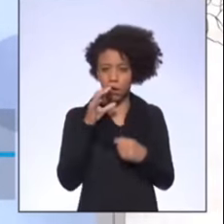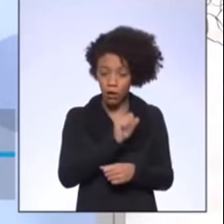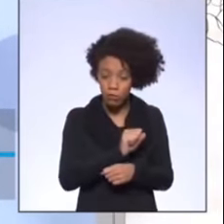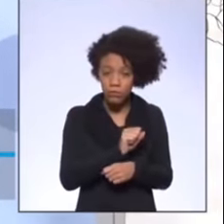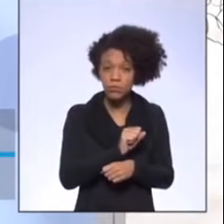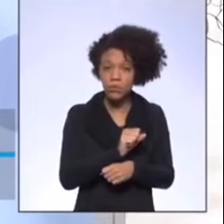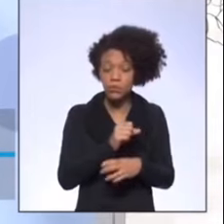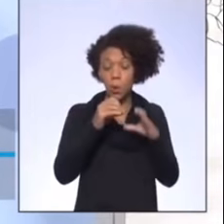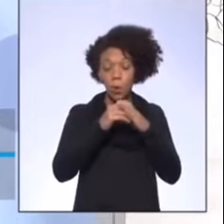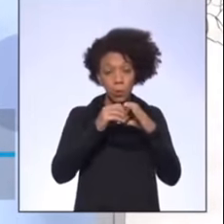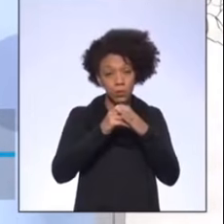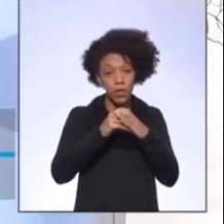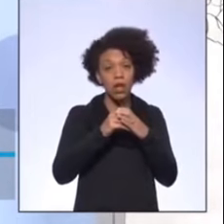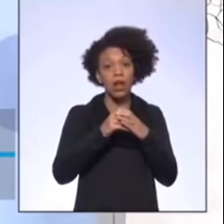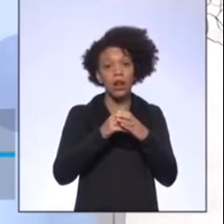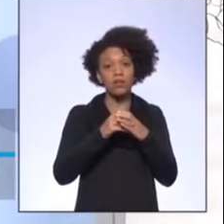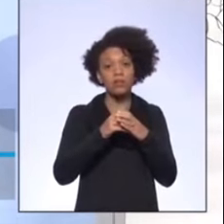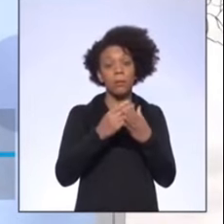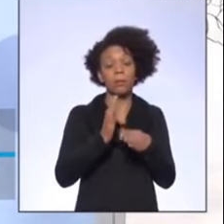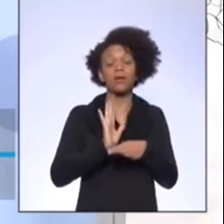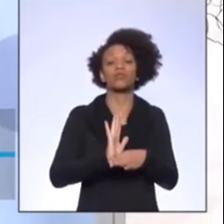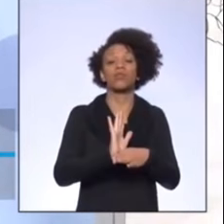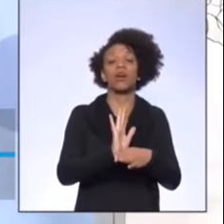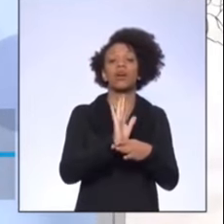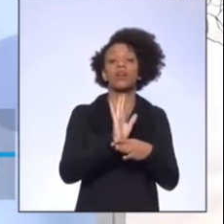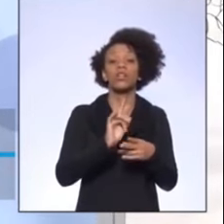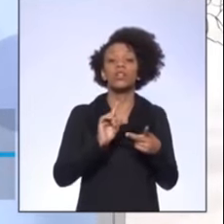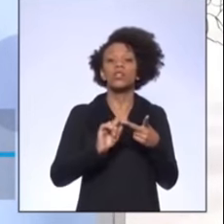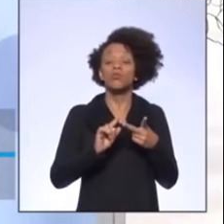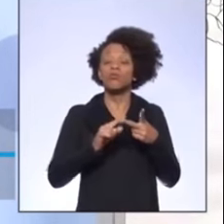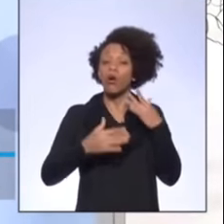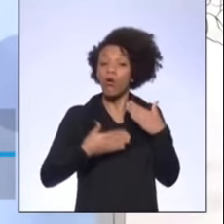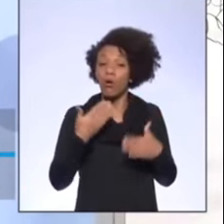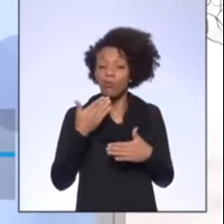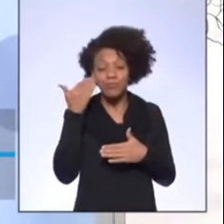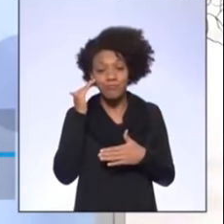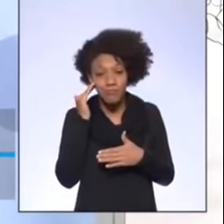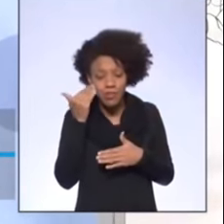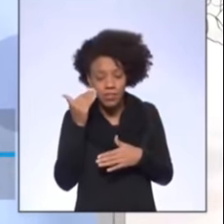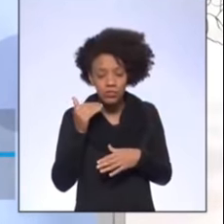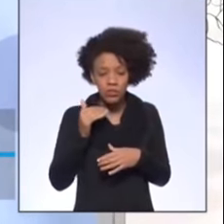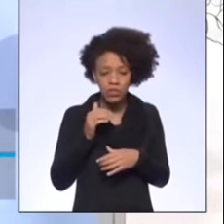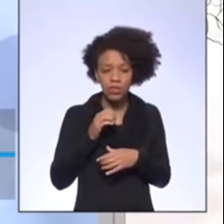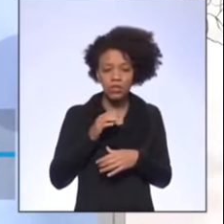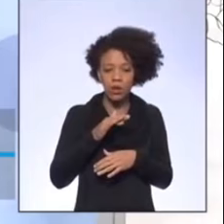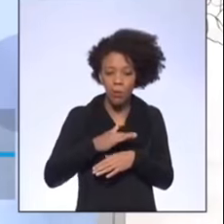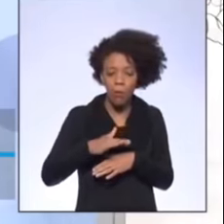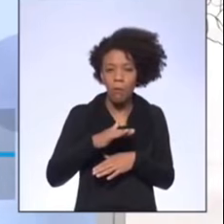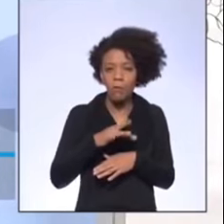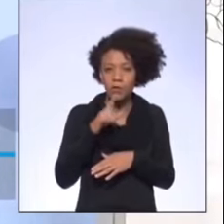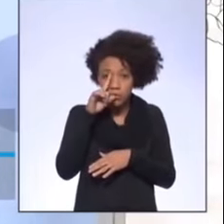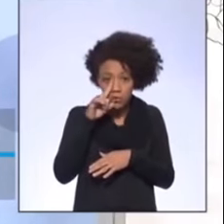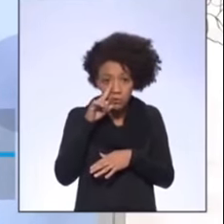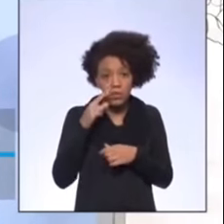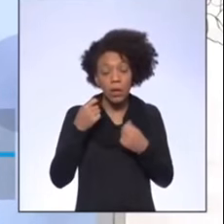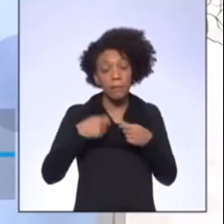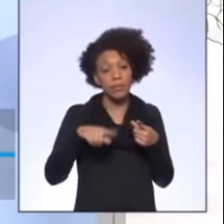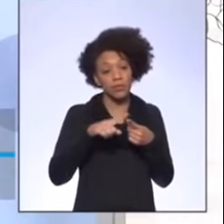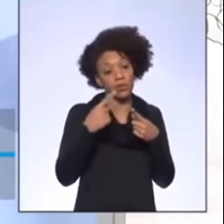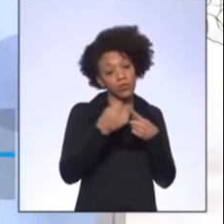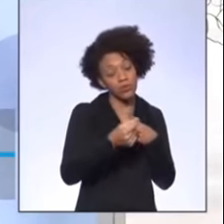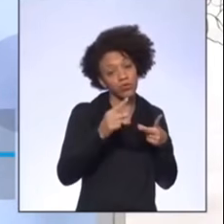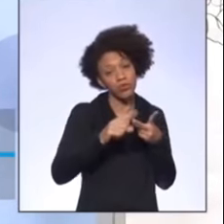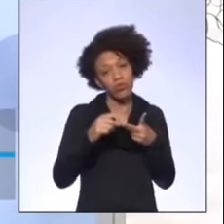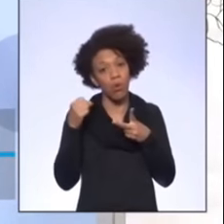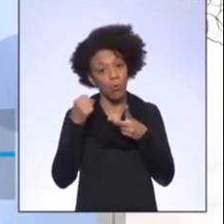células, quanto como eu também, o meu corpo entende que eu estou num momento de perigo ali, que eu vou precisar ou correr ou lutar. Então, também,